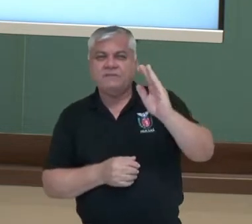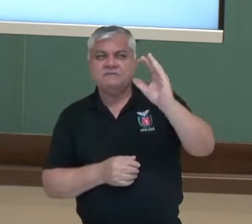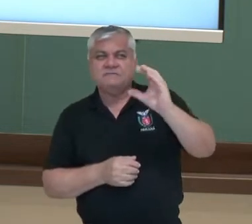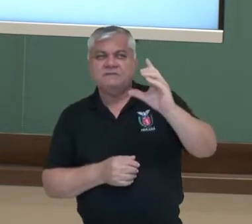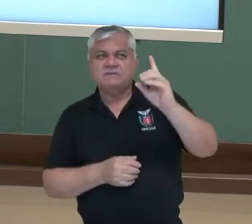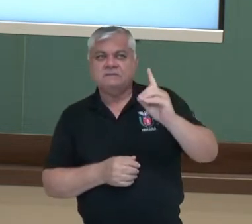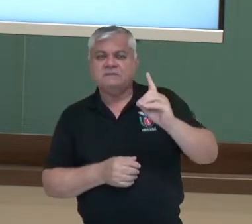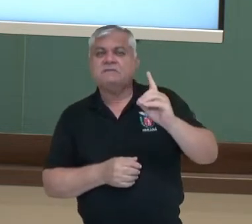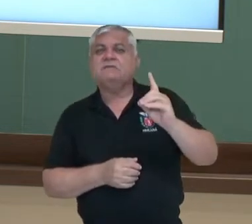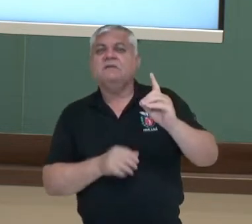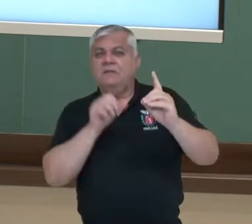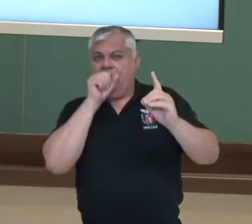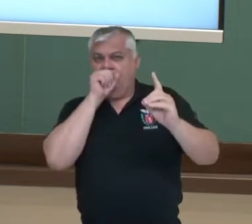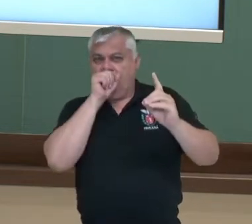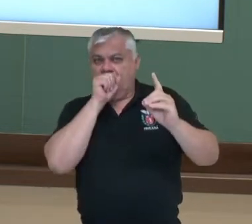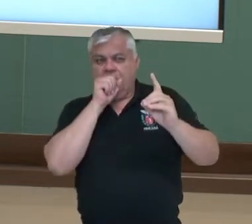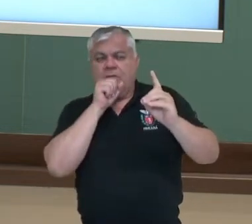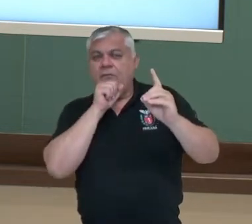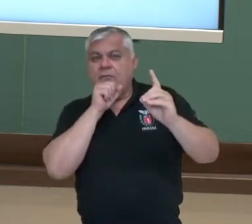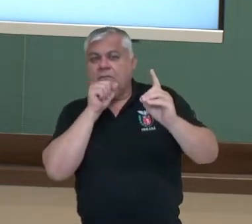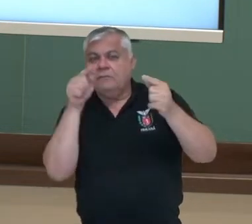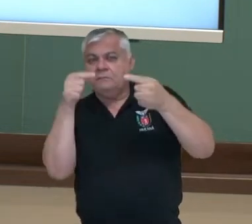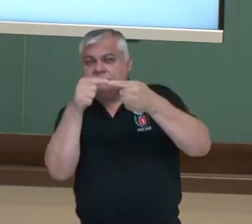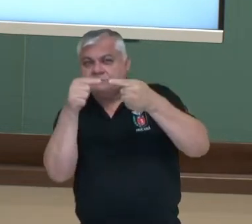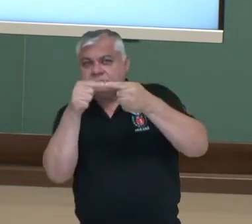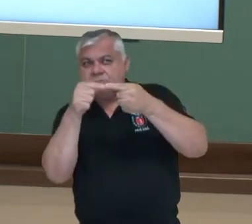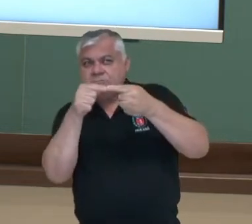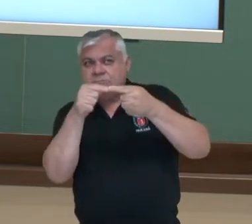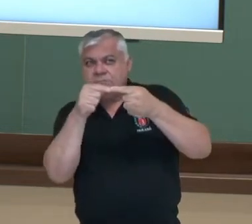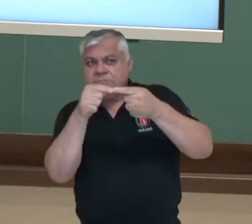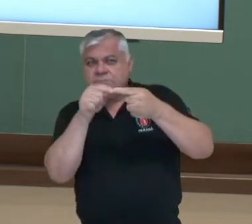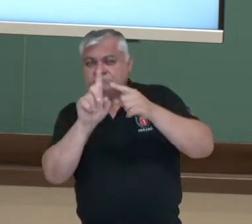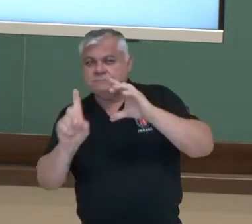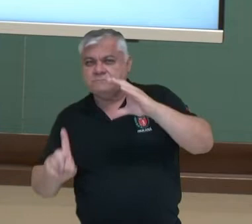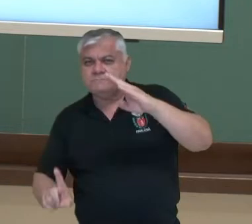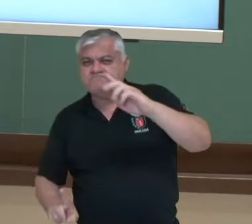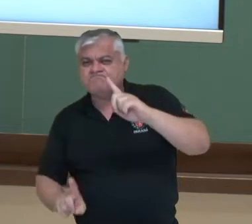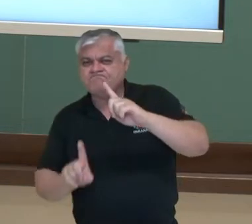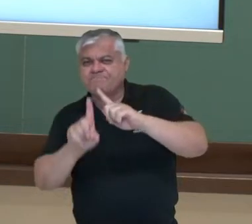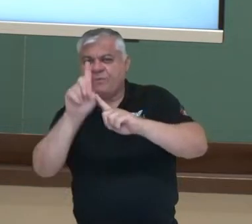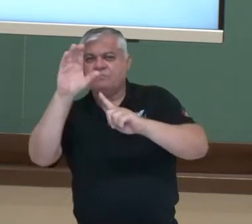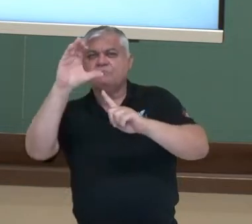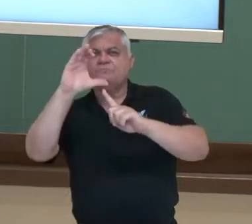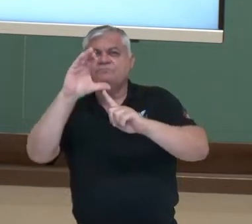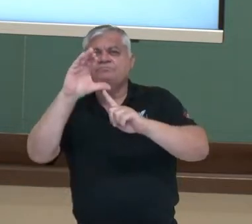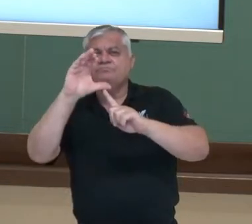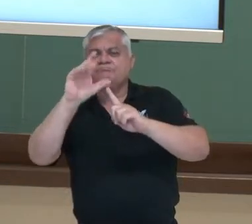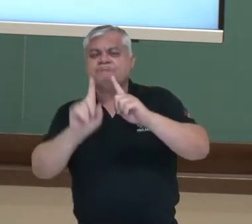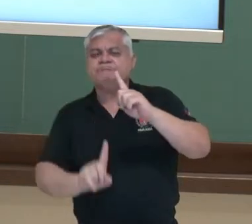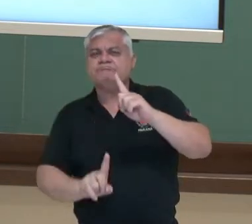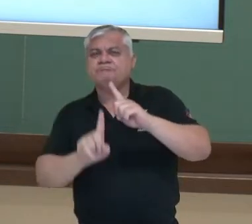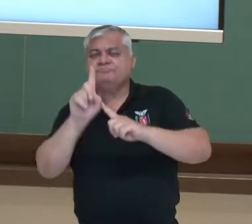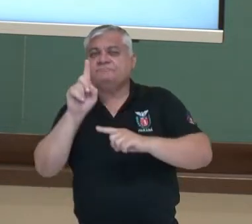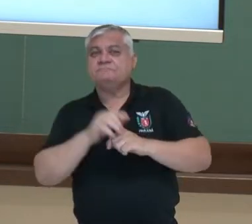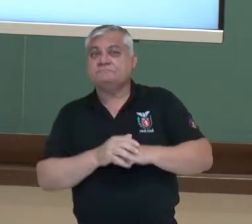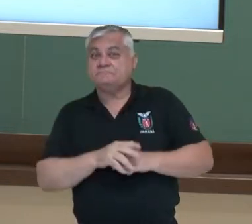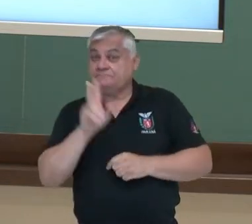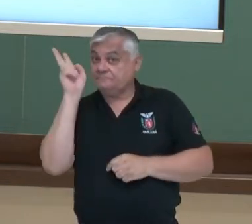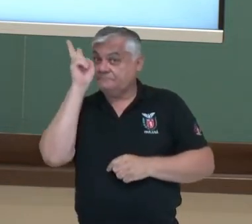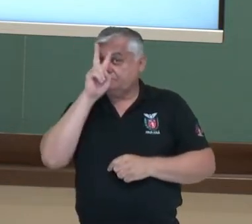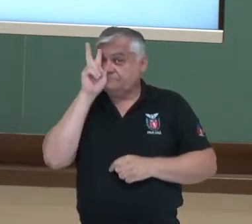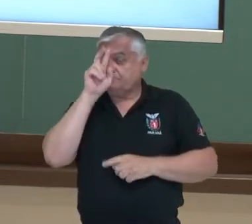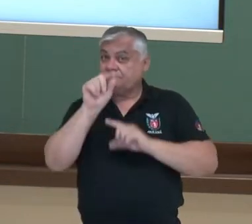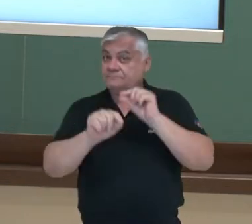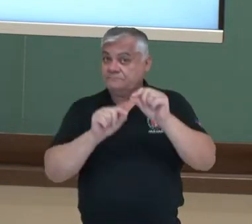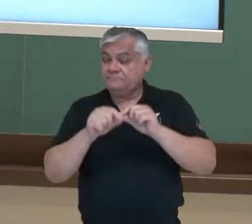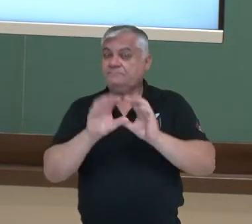espécies químicas irá atacar este carbono assinalado como vermelho. Lembre